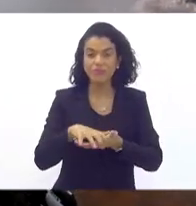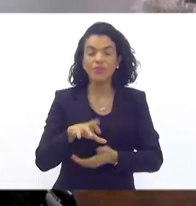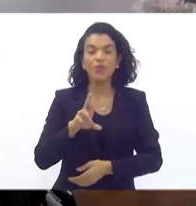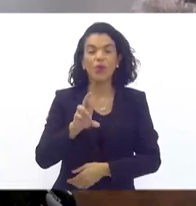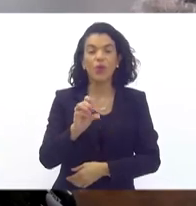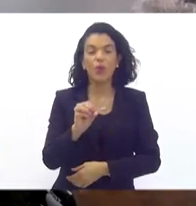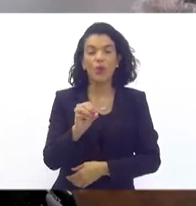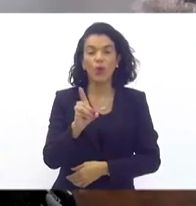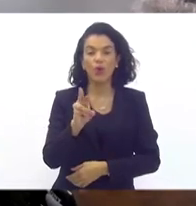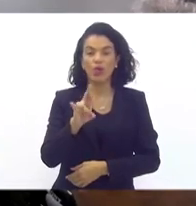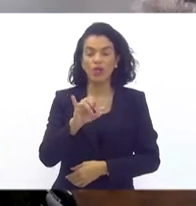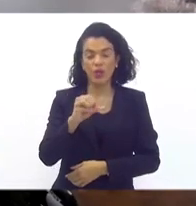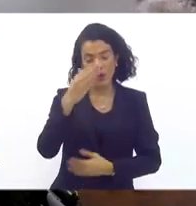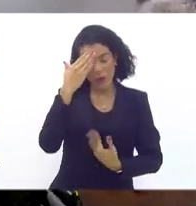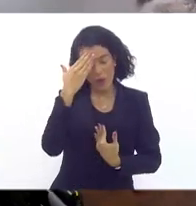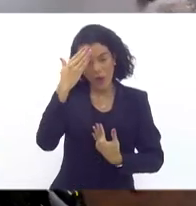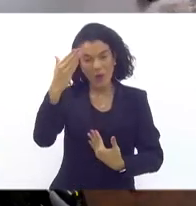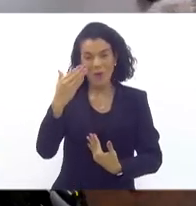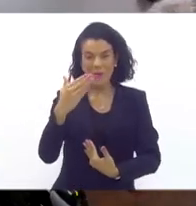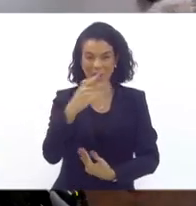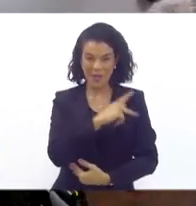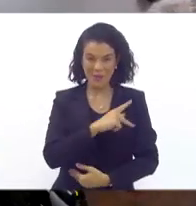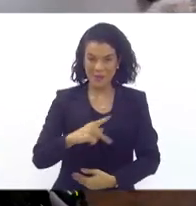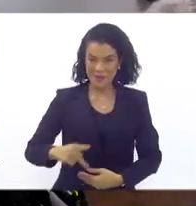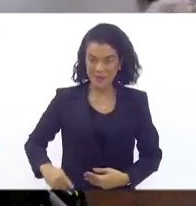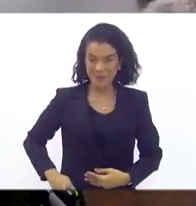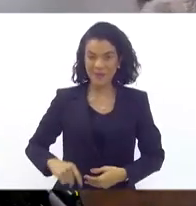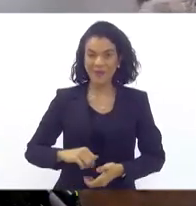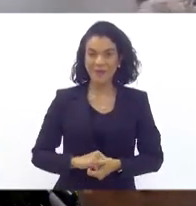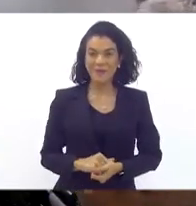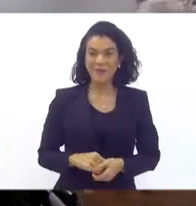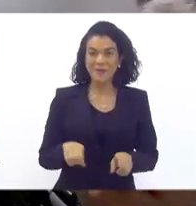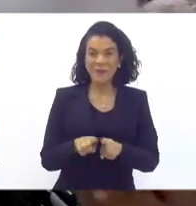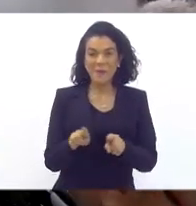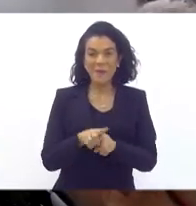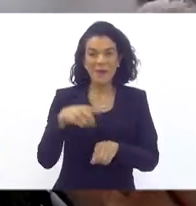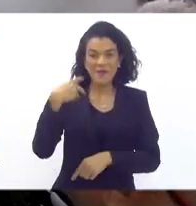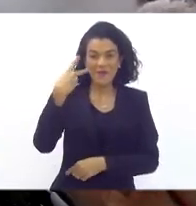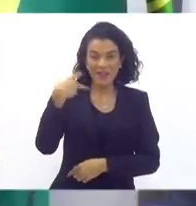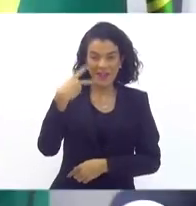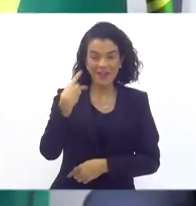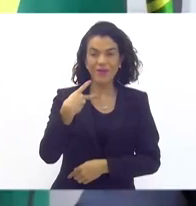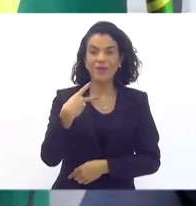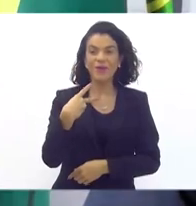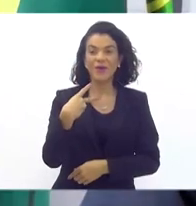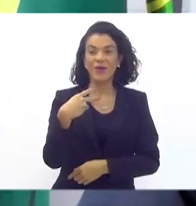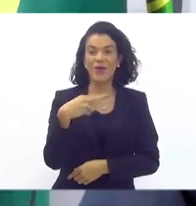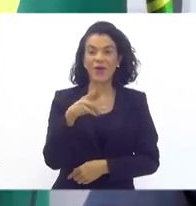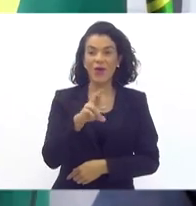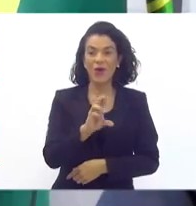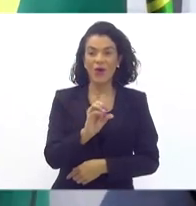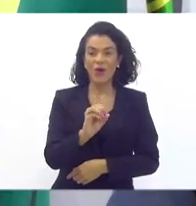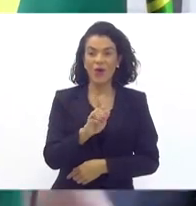Amorim com a palavra obrigado senhor presidente Está caro a chegada do vereador Rogério Amorim